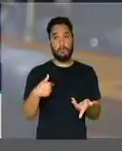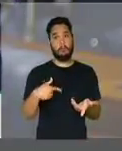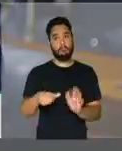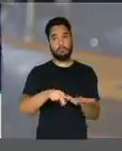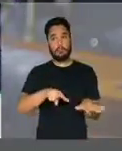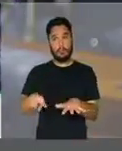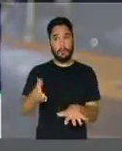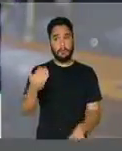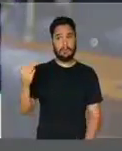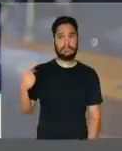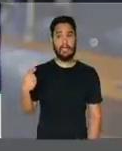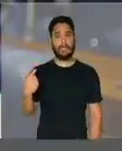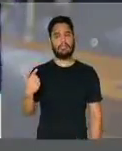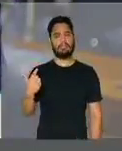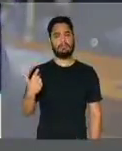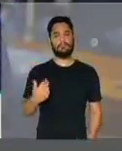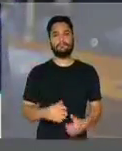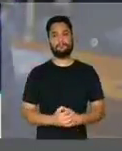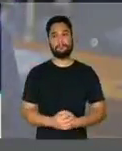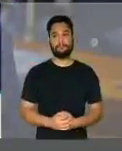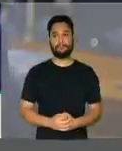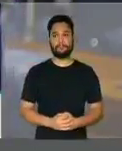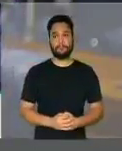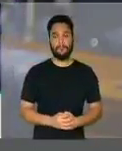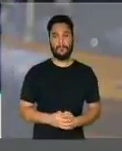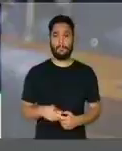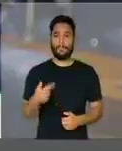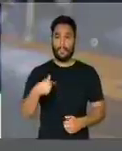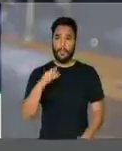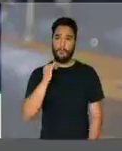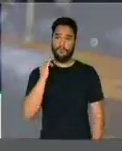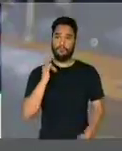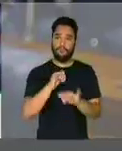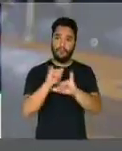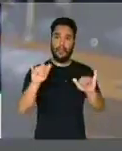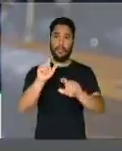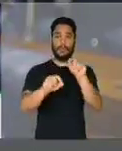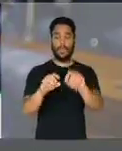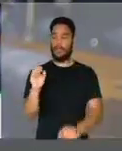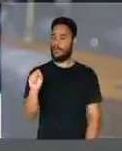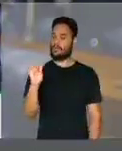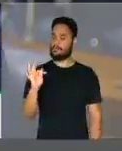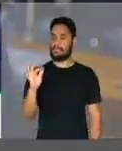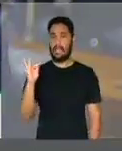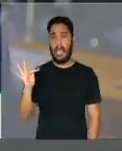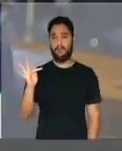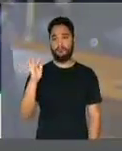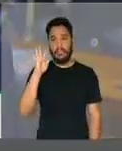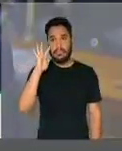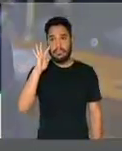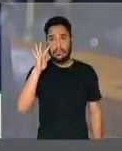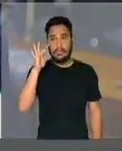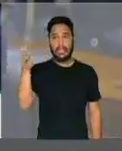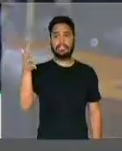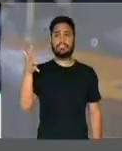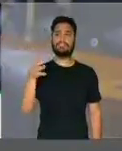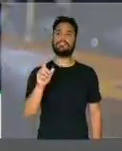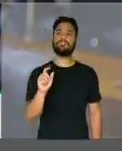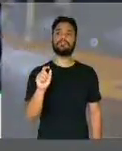passada, ou retrasada, que a decisão do Supremo Tribunal Federal